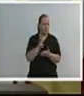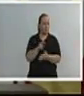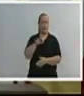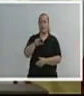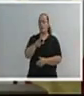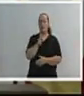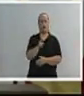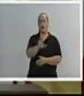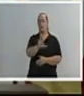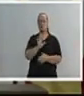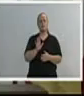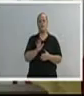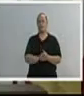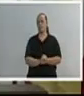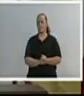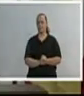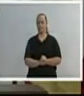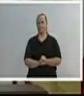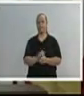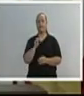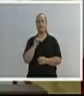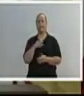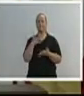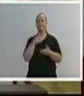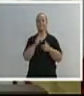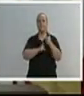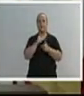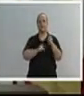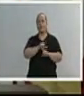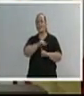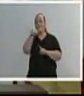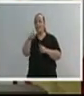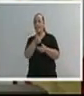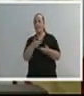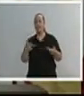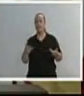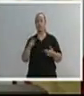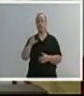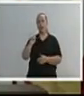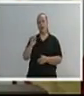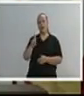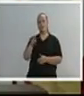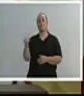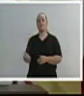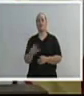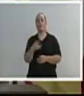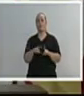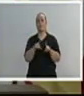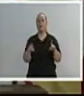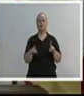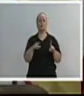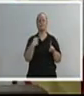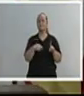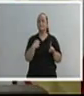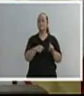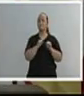ampliou a fábrica, ou se você está trabalhando com outra matéria, com outro serviço. Aí você faria uma LAU nova. Agora, a renovação tinha que ser igual